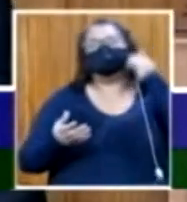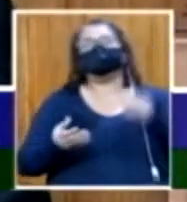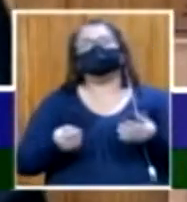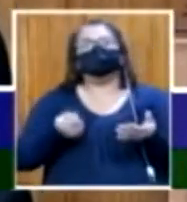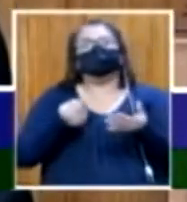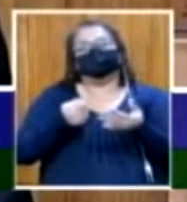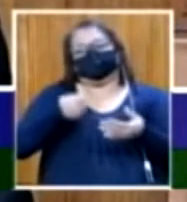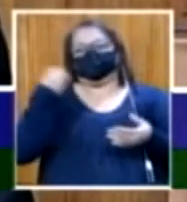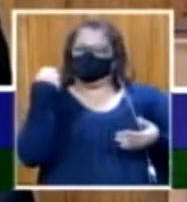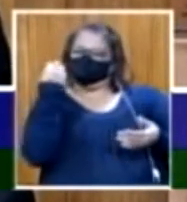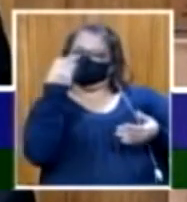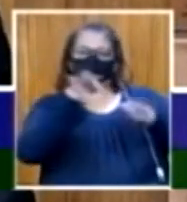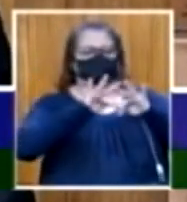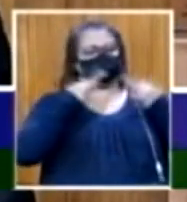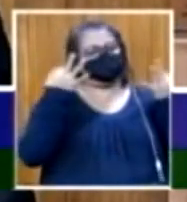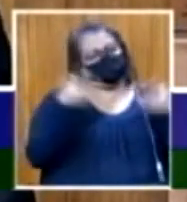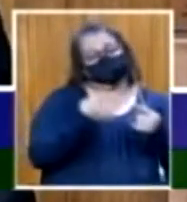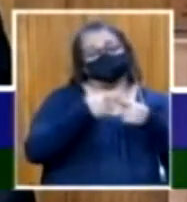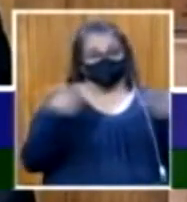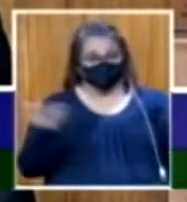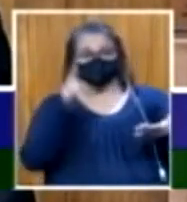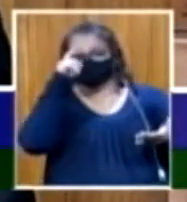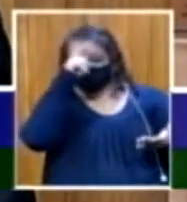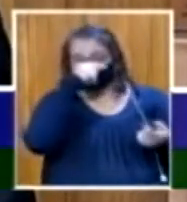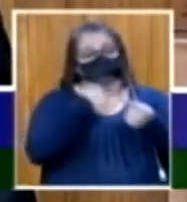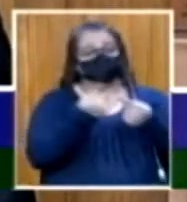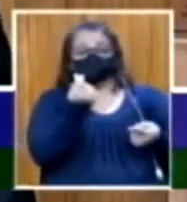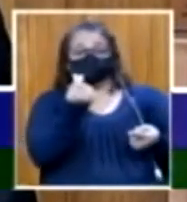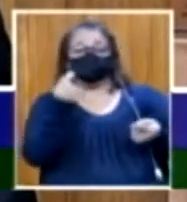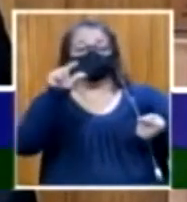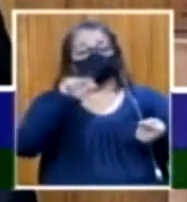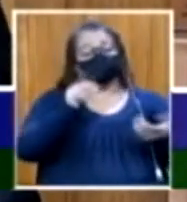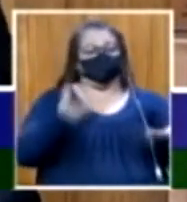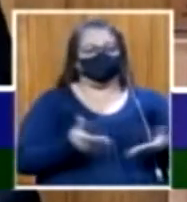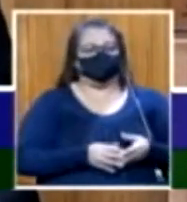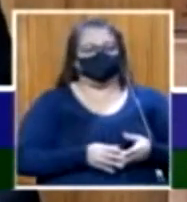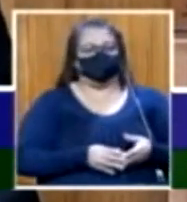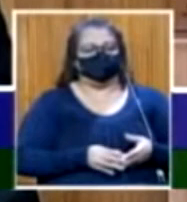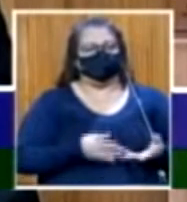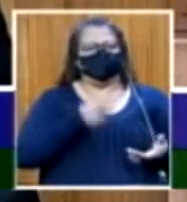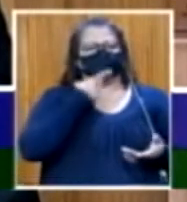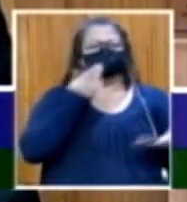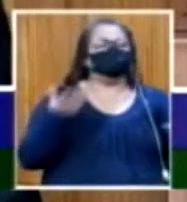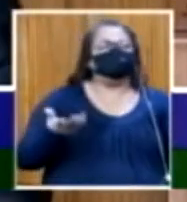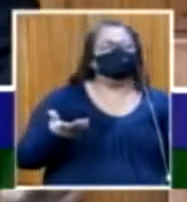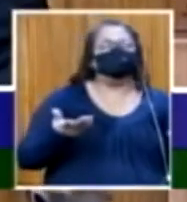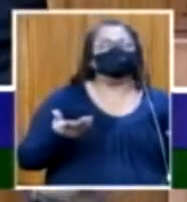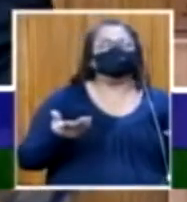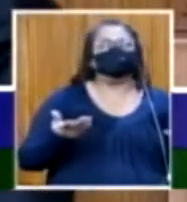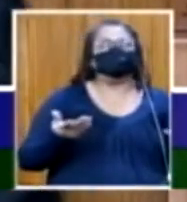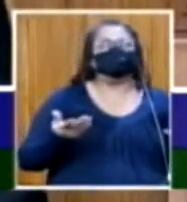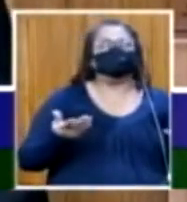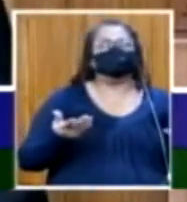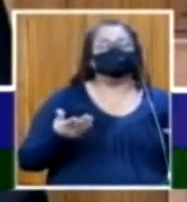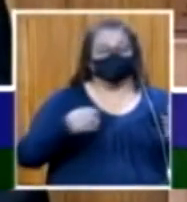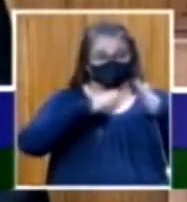viagem de férias, que talvez hoje você não consiga. Então, nós estamos falando de algo que é